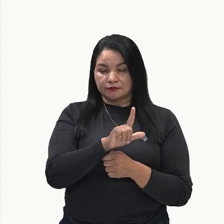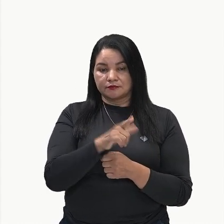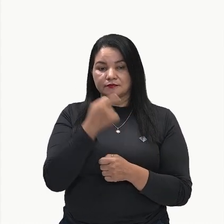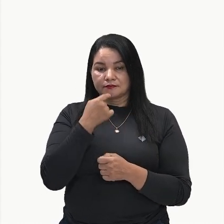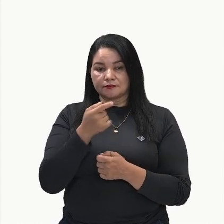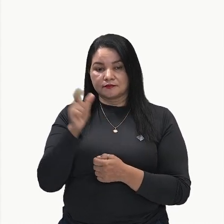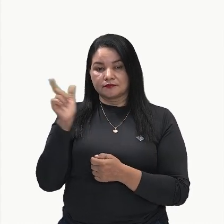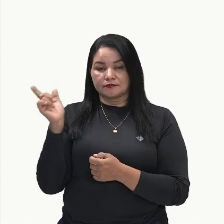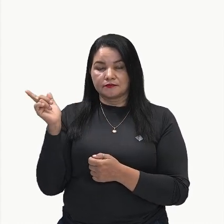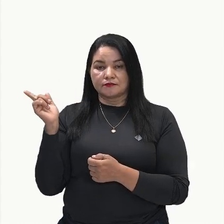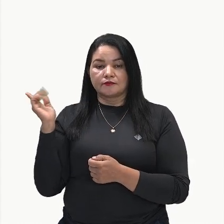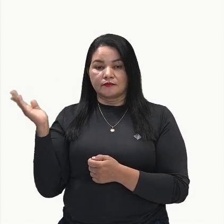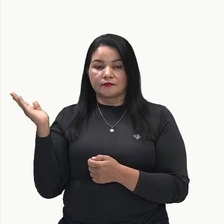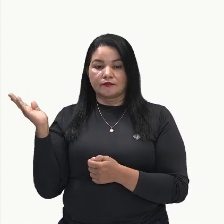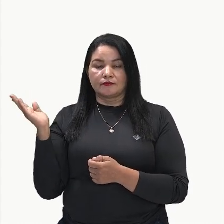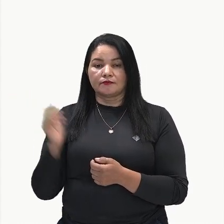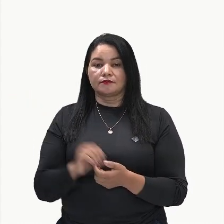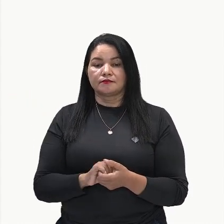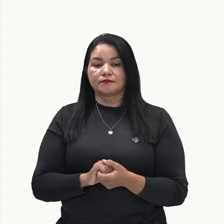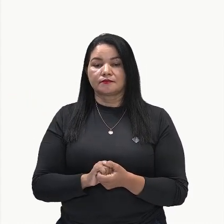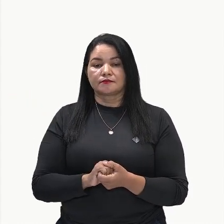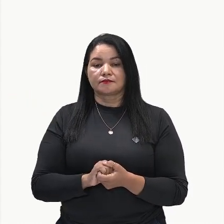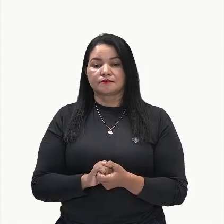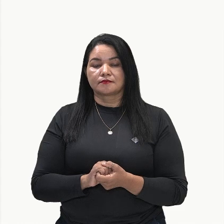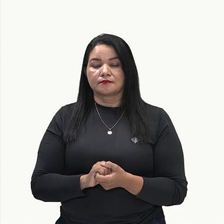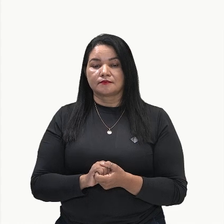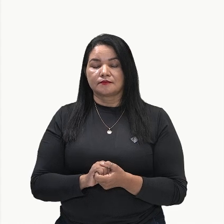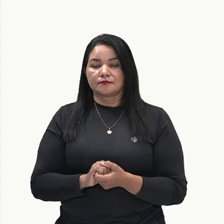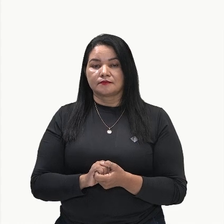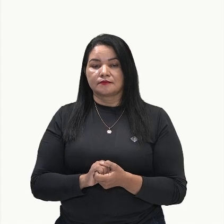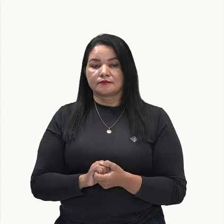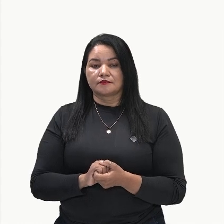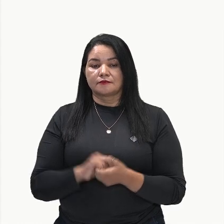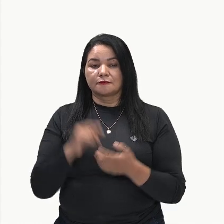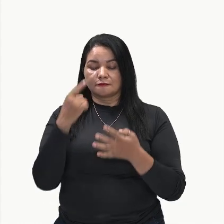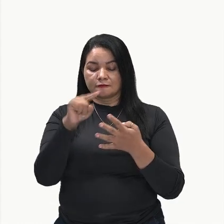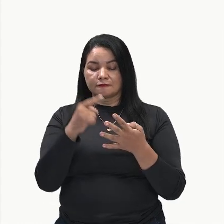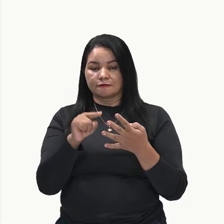avestruz, el caracol, el cisne, el colibrí, la